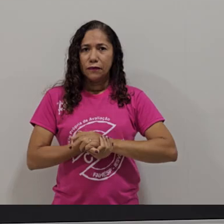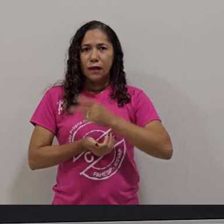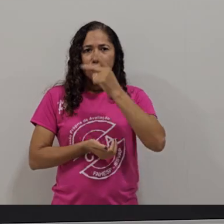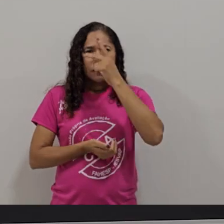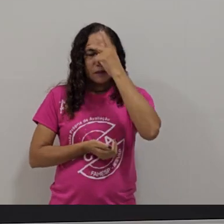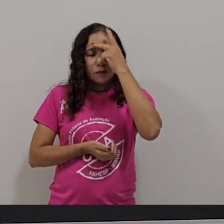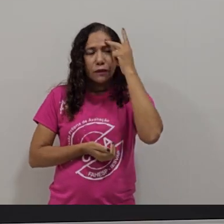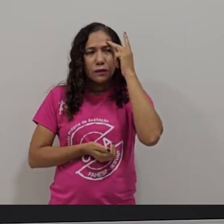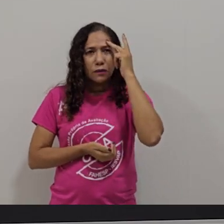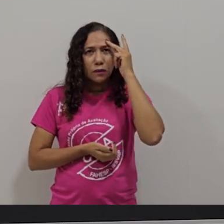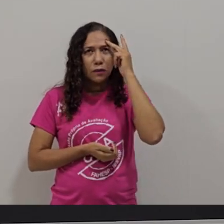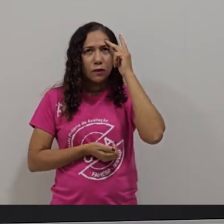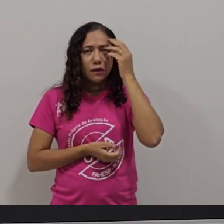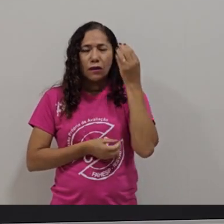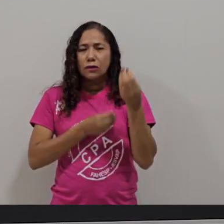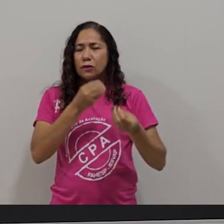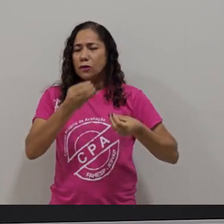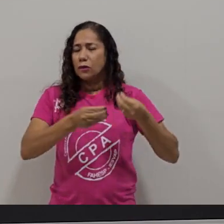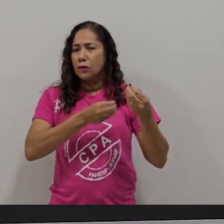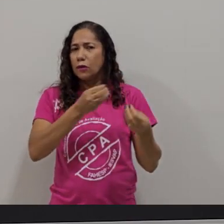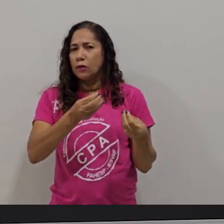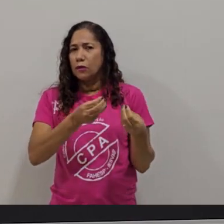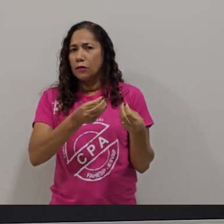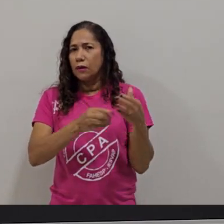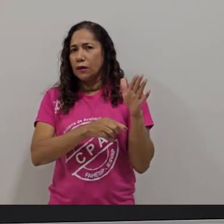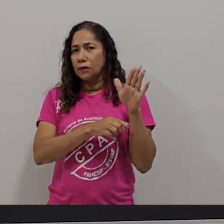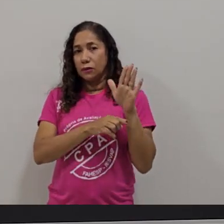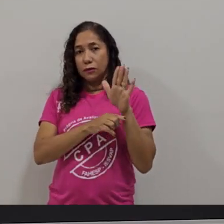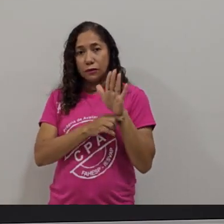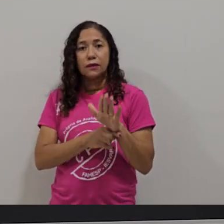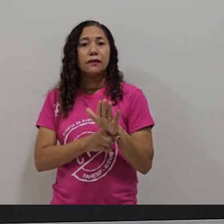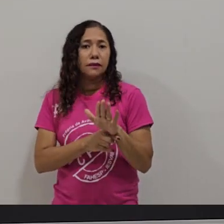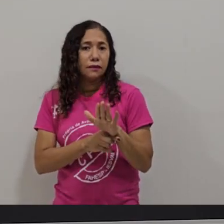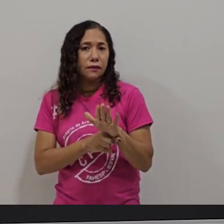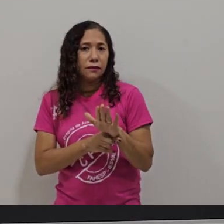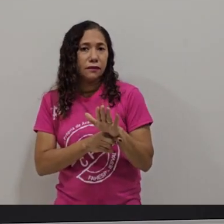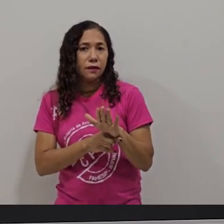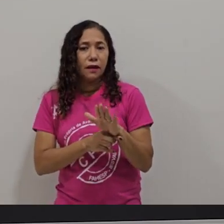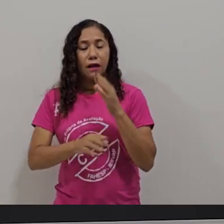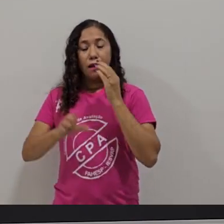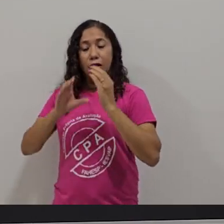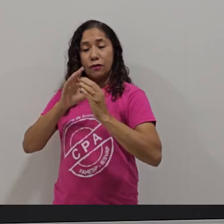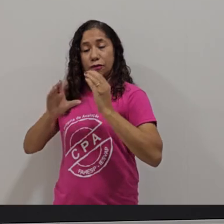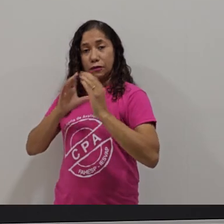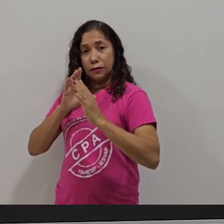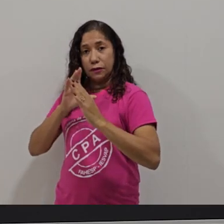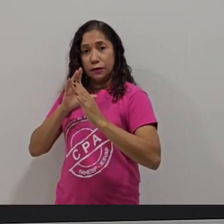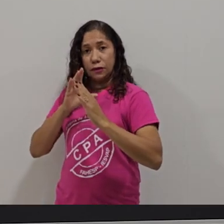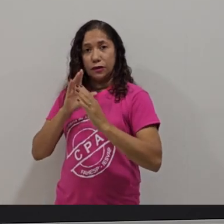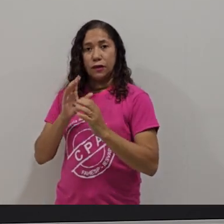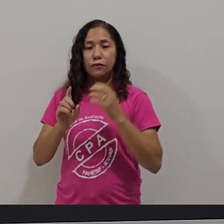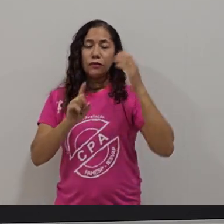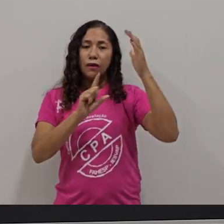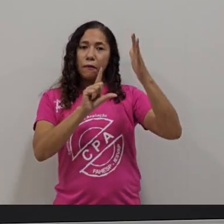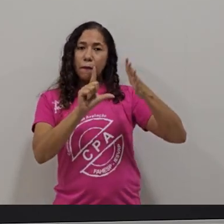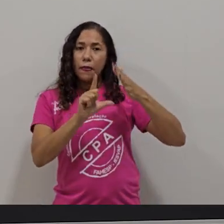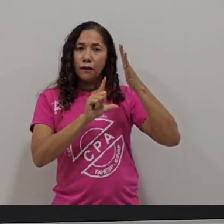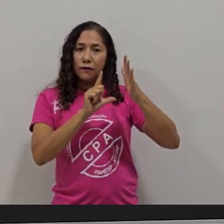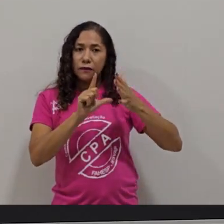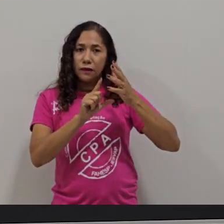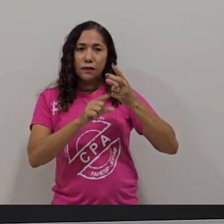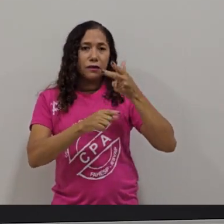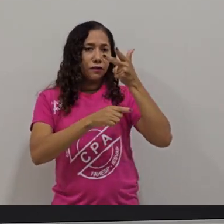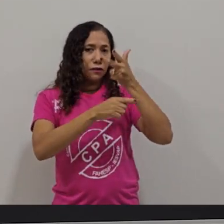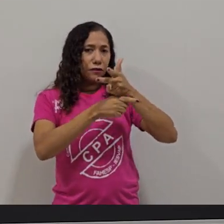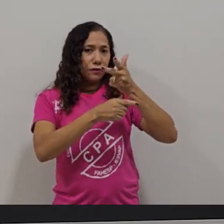de entendimento de como a gente vai abordar. E aí a gente vai abordar por forma de cartilhas, vídeos, né,